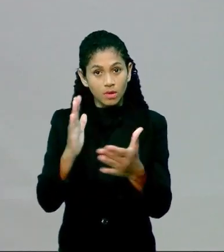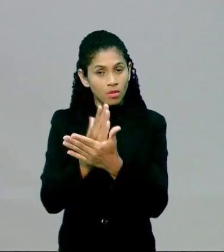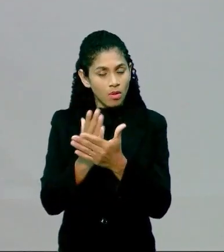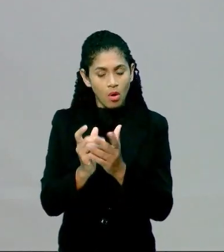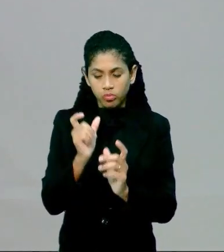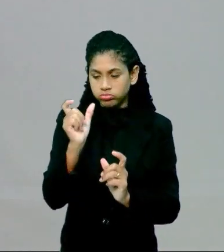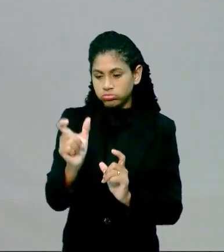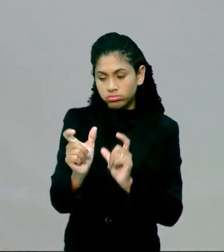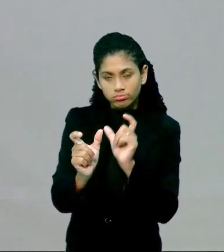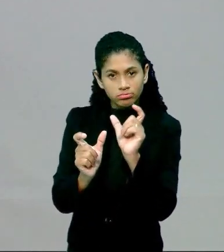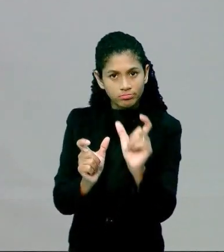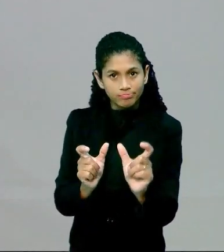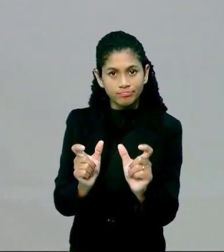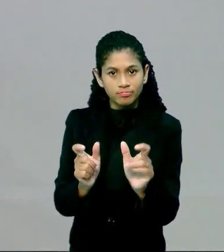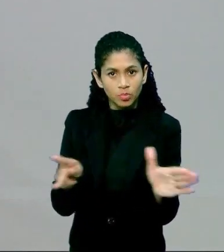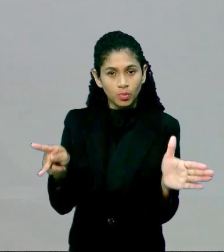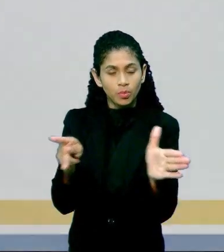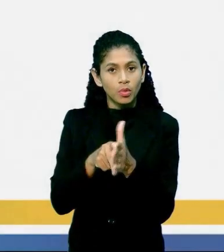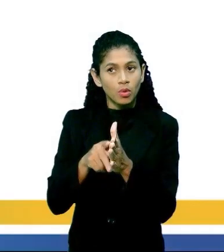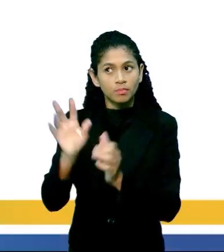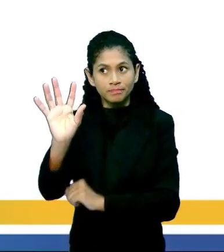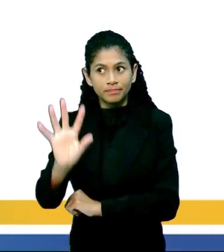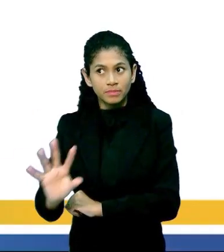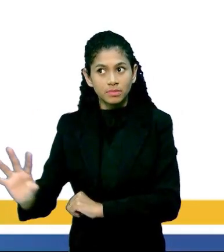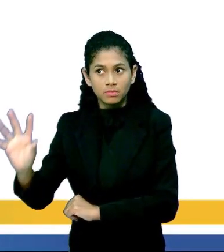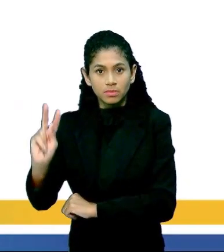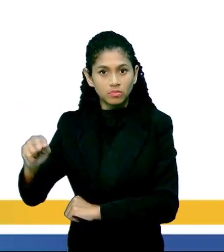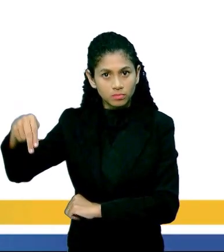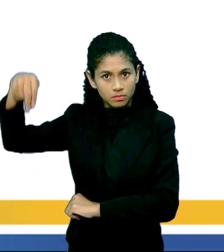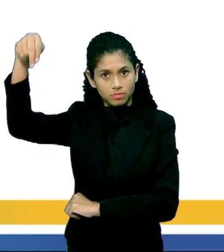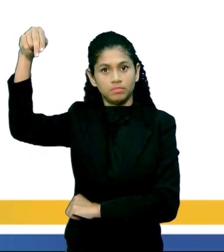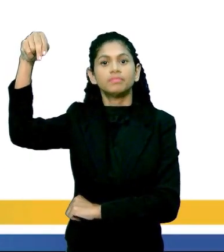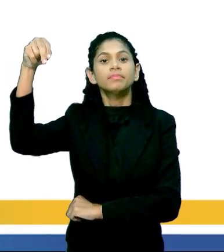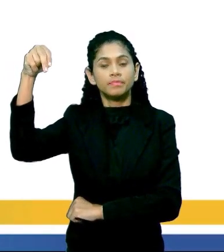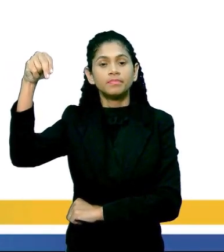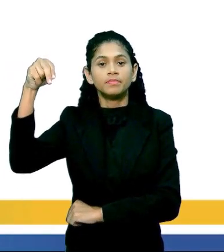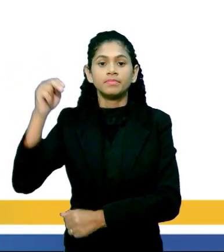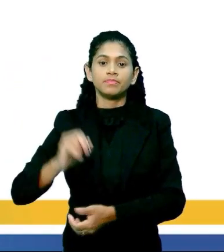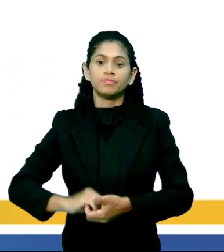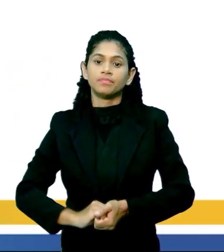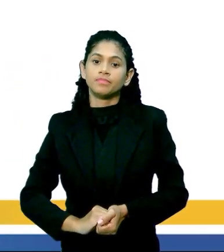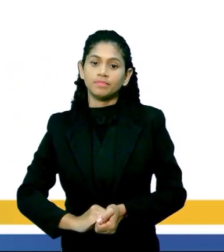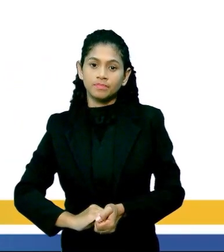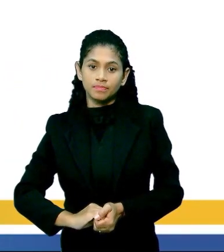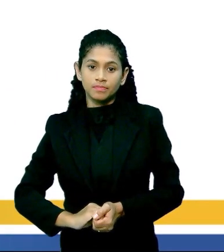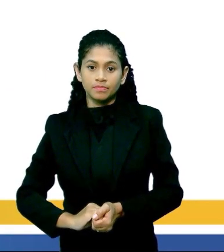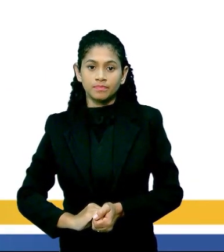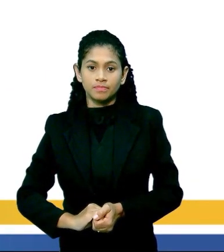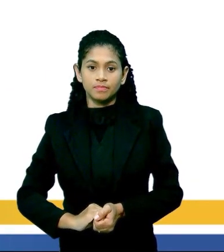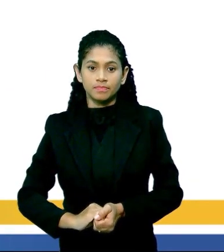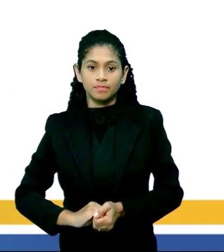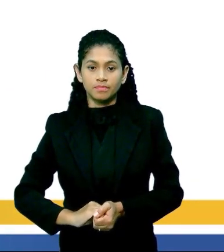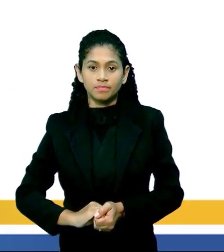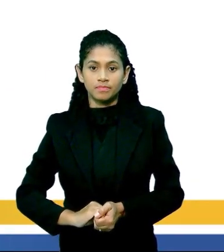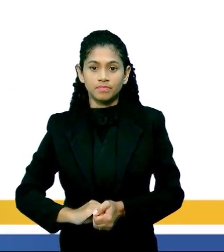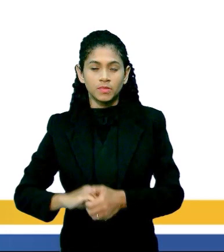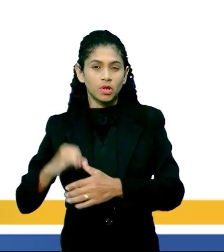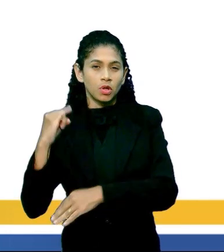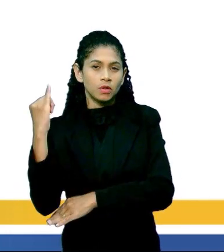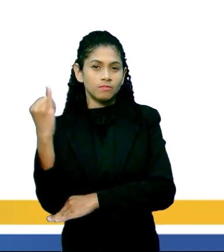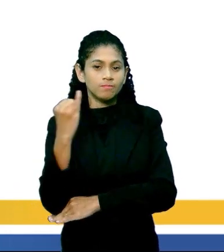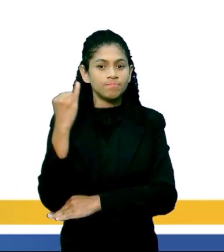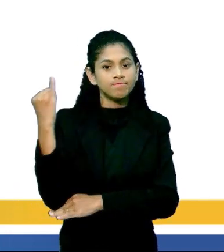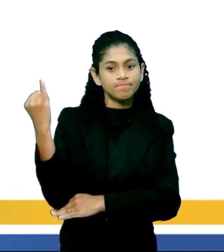termos específicos da região do Nordeste, tá? E ainda aí, informal, que aí é, como eu